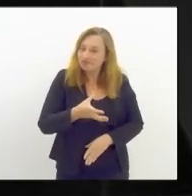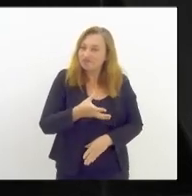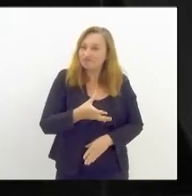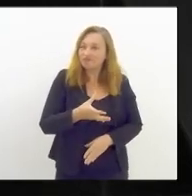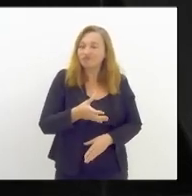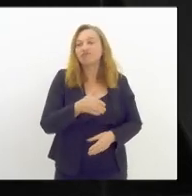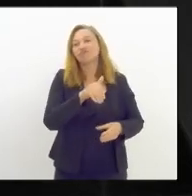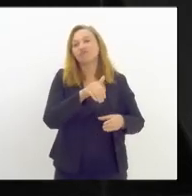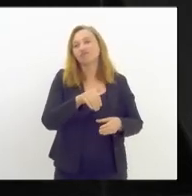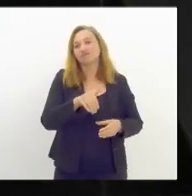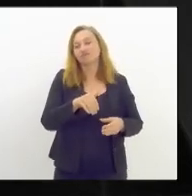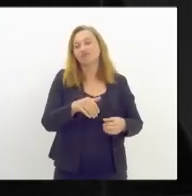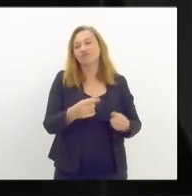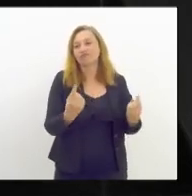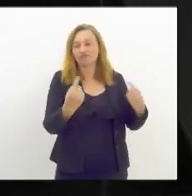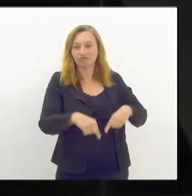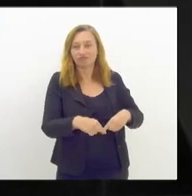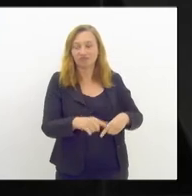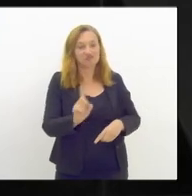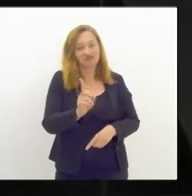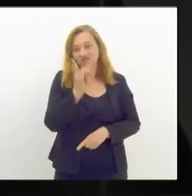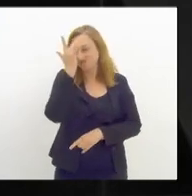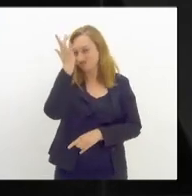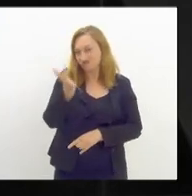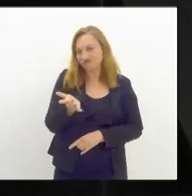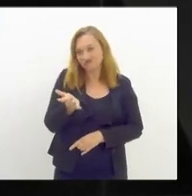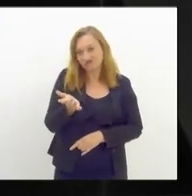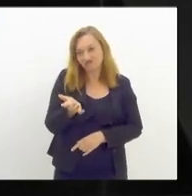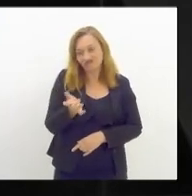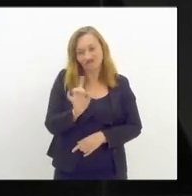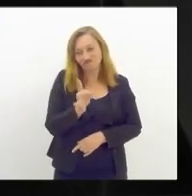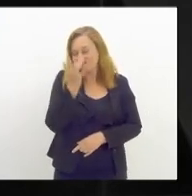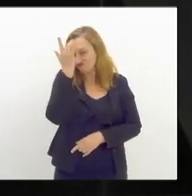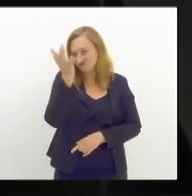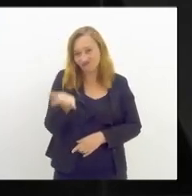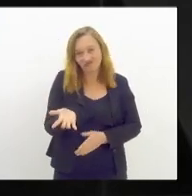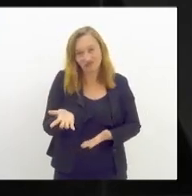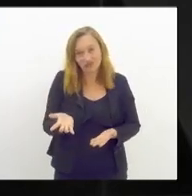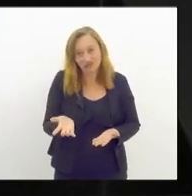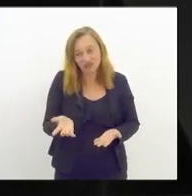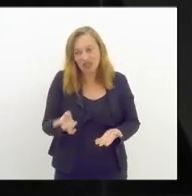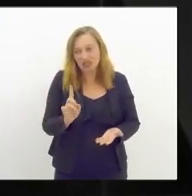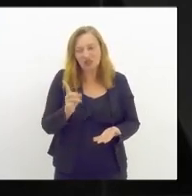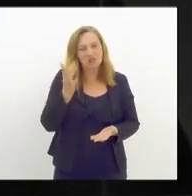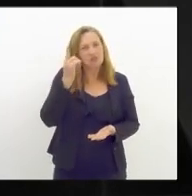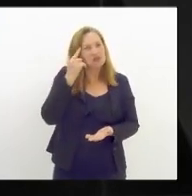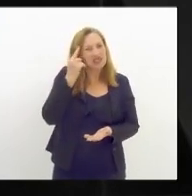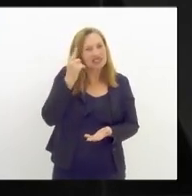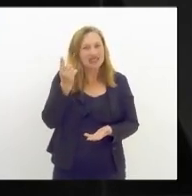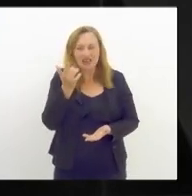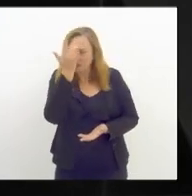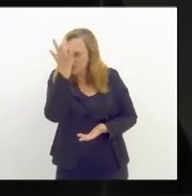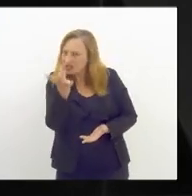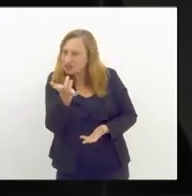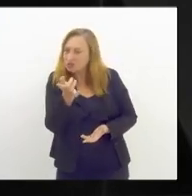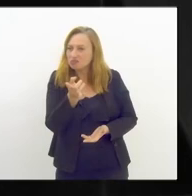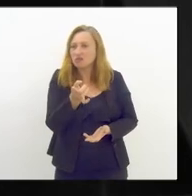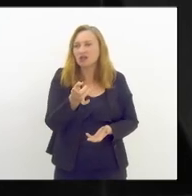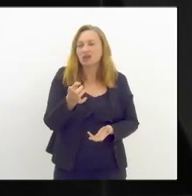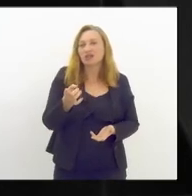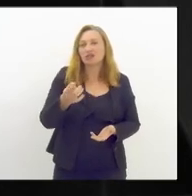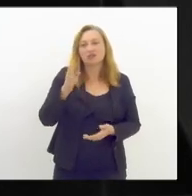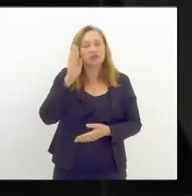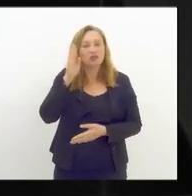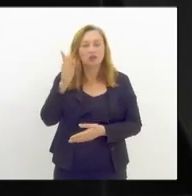coragem de concorrer um planeta eleitoral que não é fácil não é nada fácil não pense que é fácil e principalmente para nós